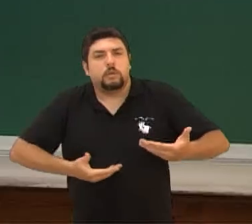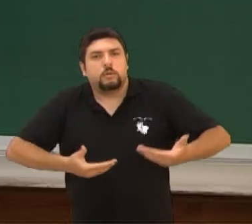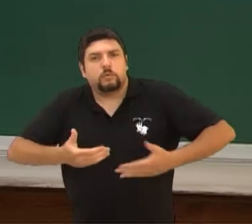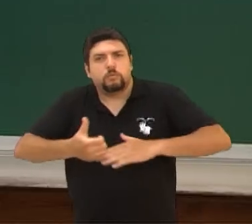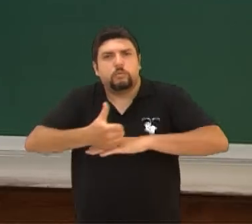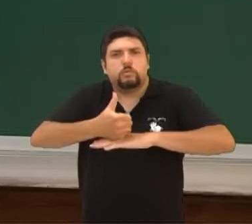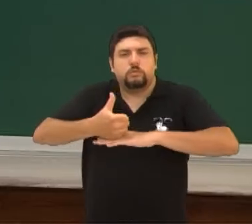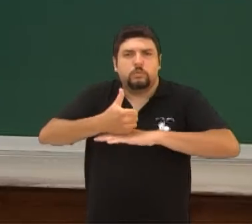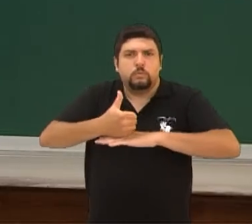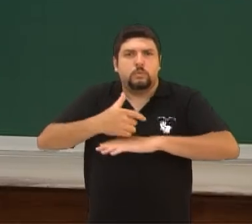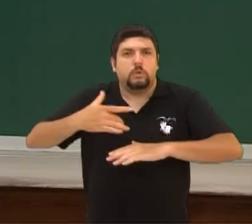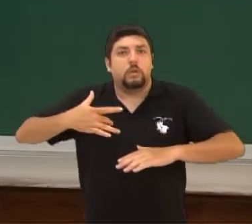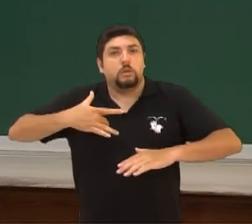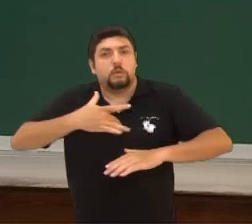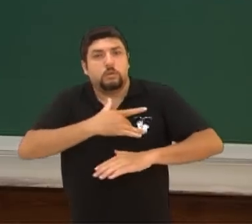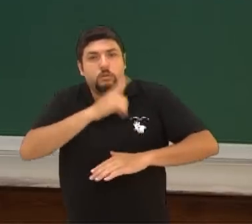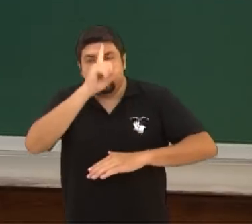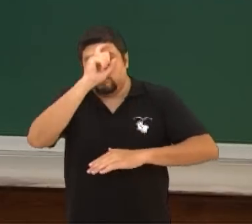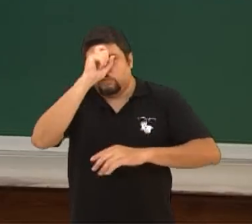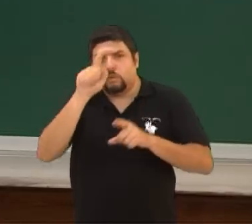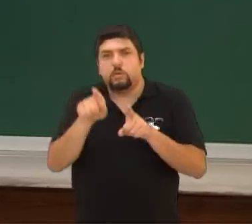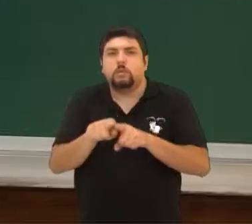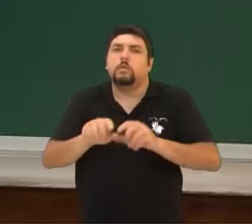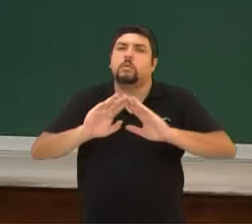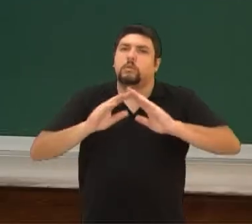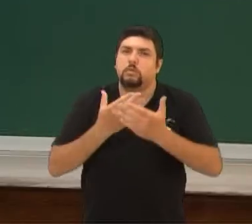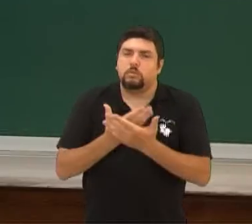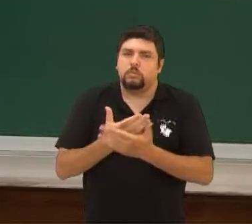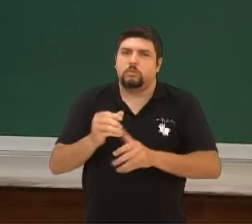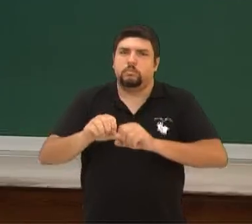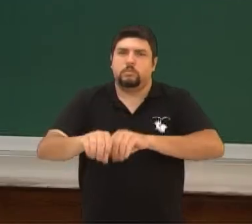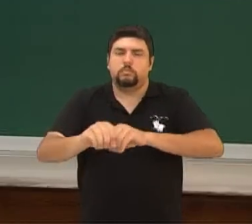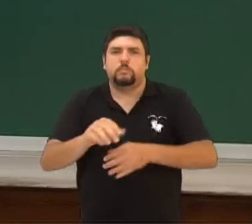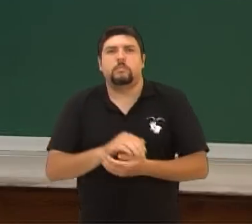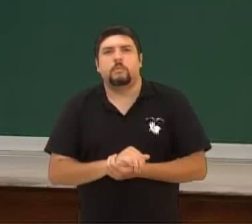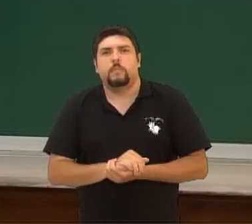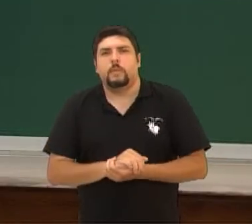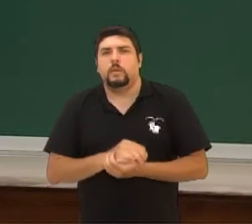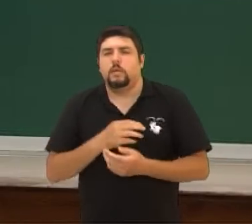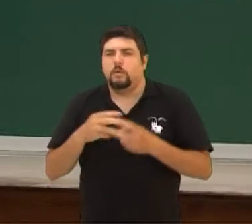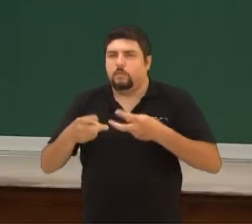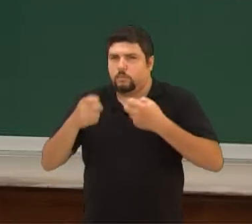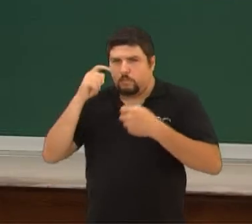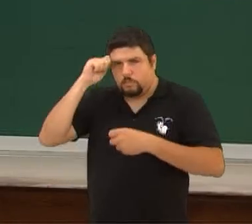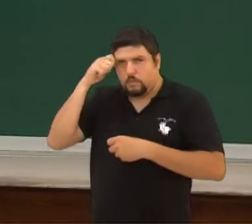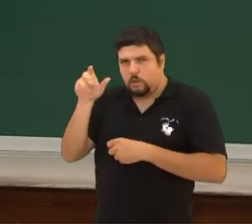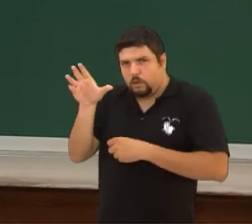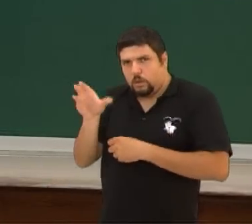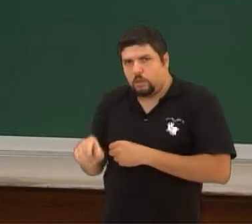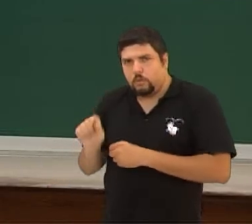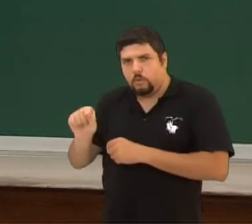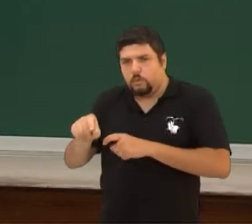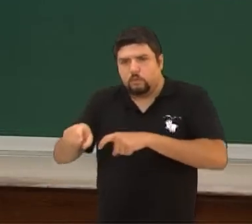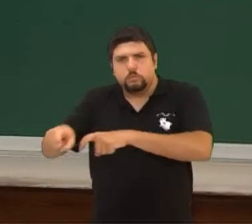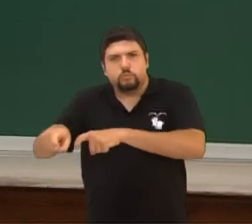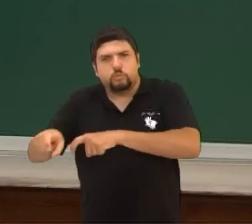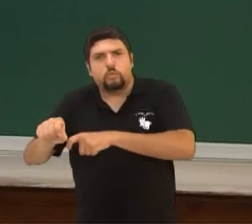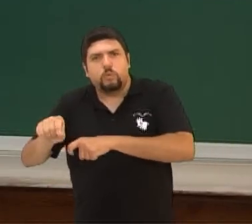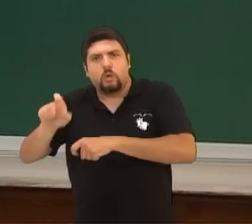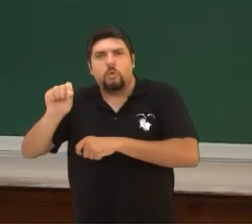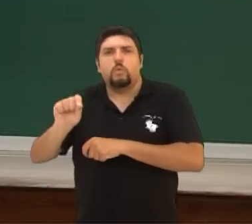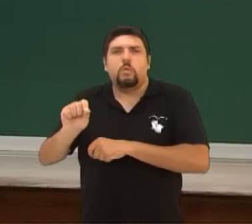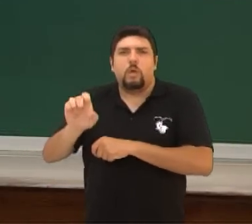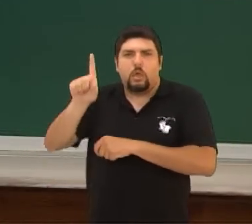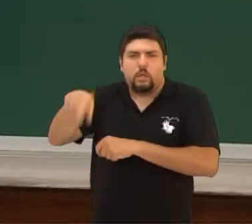Nós vimos que a agricultura no continente, ela atende ao mercado externo, é o agrobusiness. Então, os postos de trabalho no campo hoje